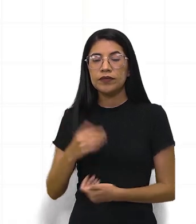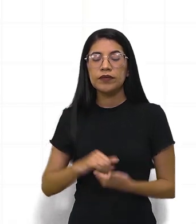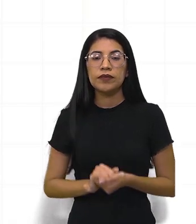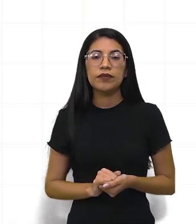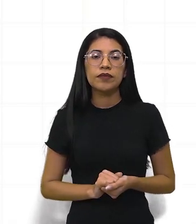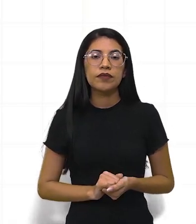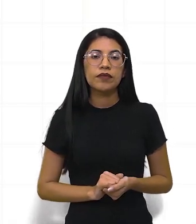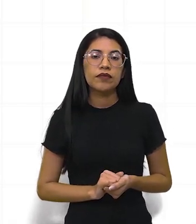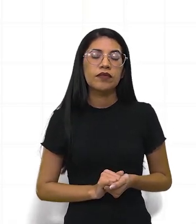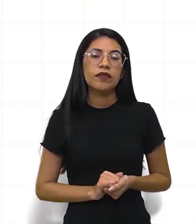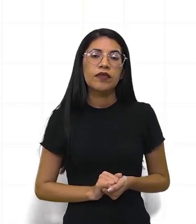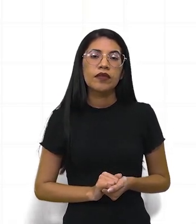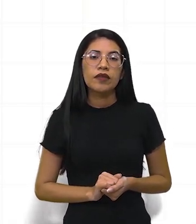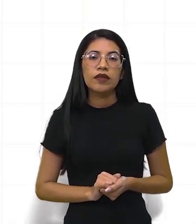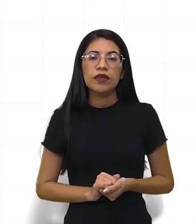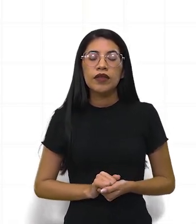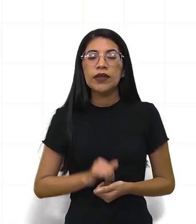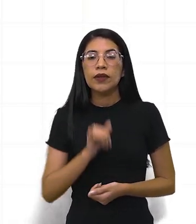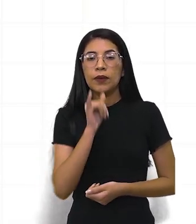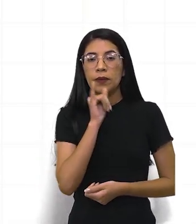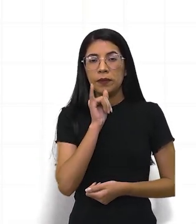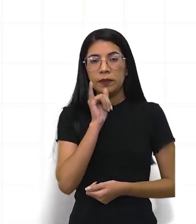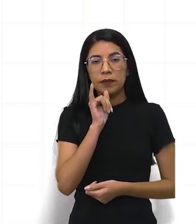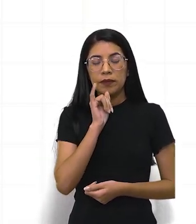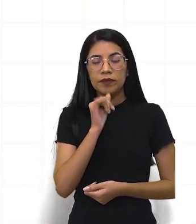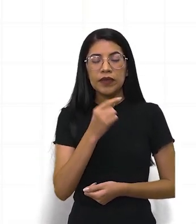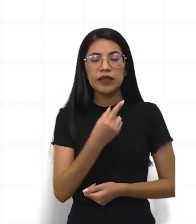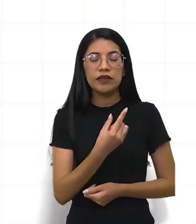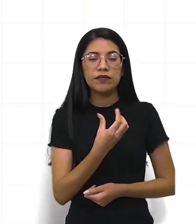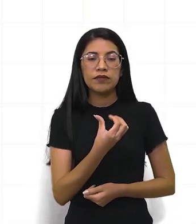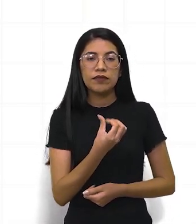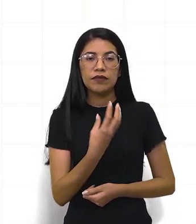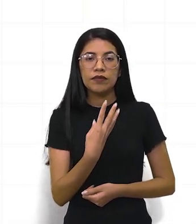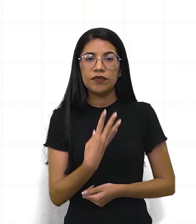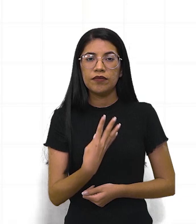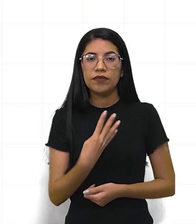de 3 algarismos, por exemplo, o 164.